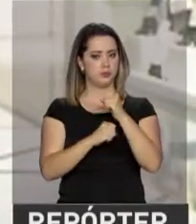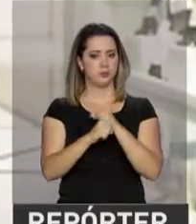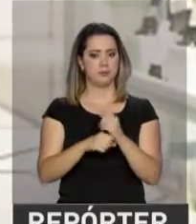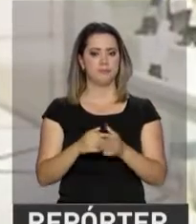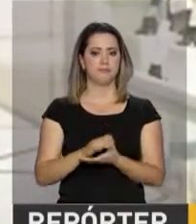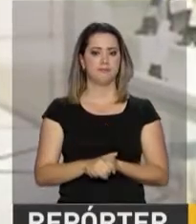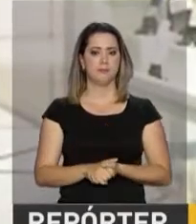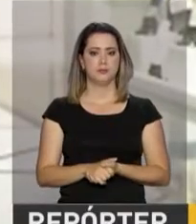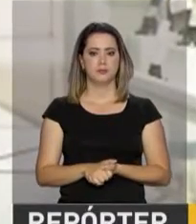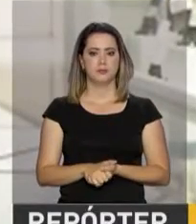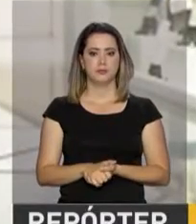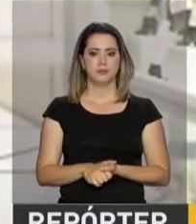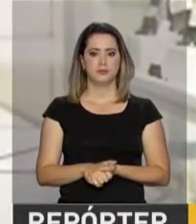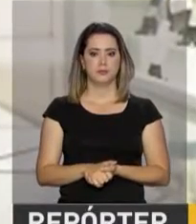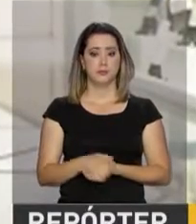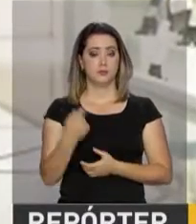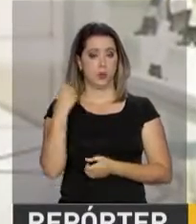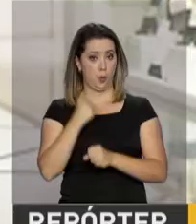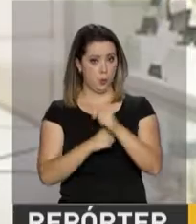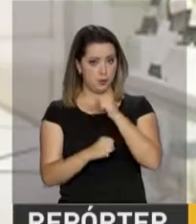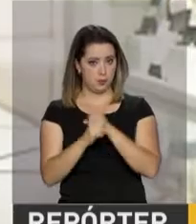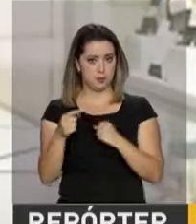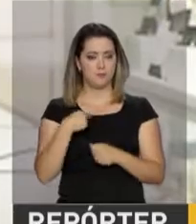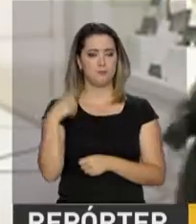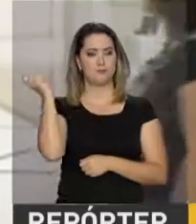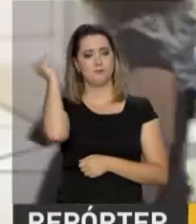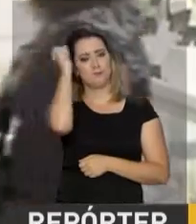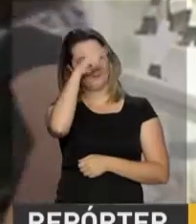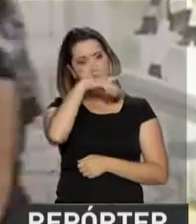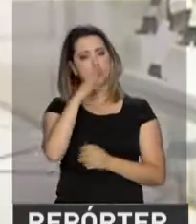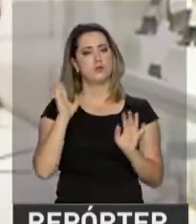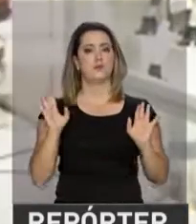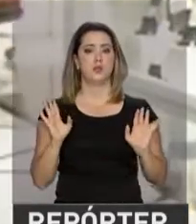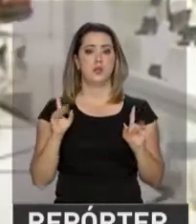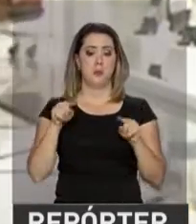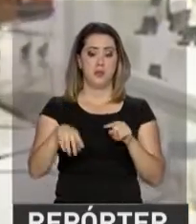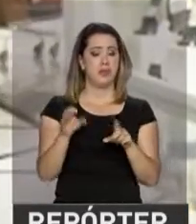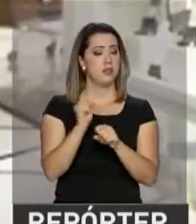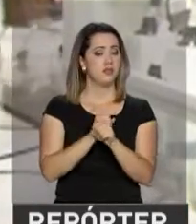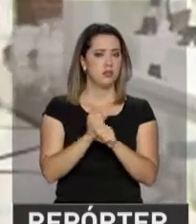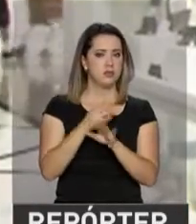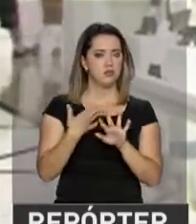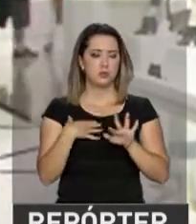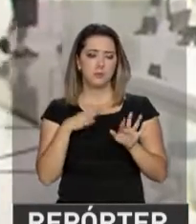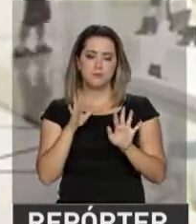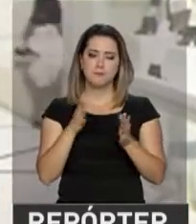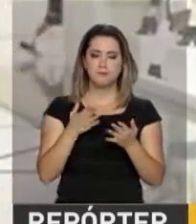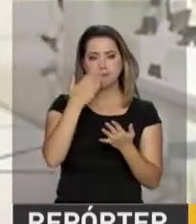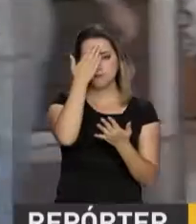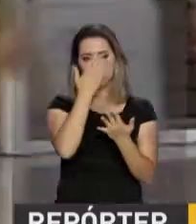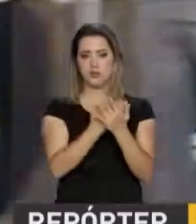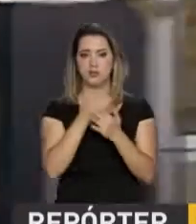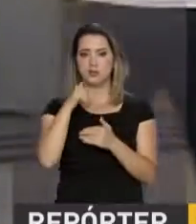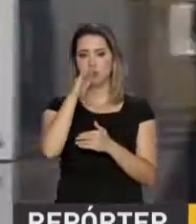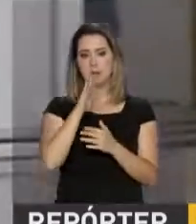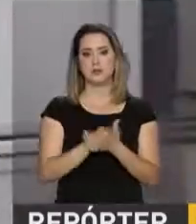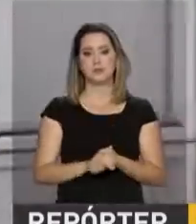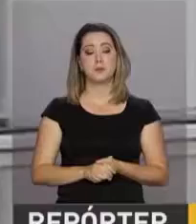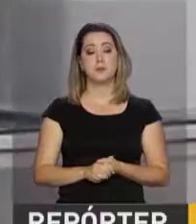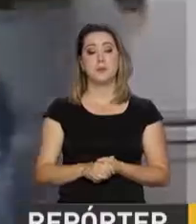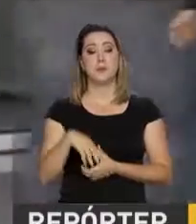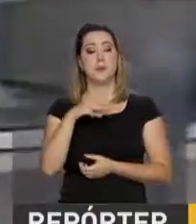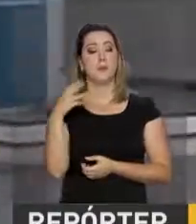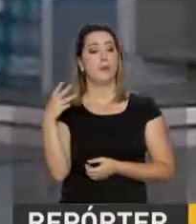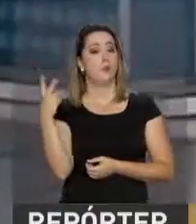ano passado, eu acho que estava bem mais difícil. Esse ano, a gente está um pouco mais confiante. No segundo trimestre